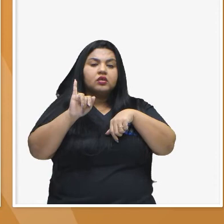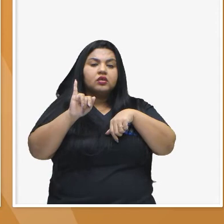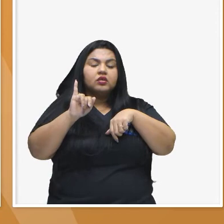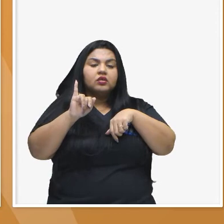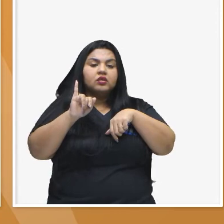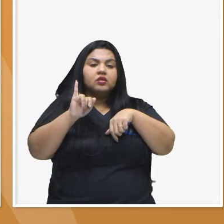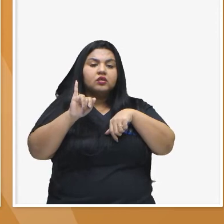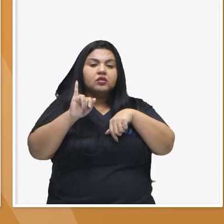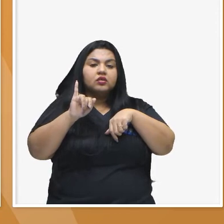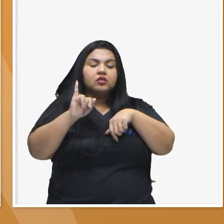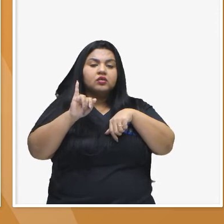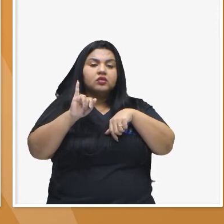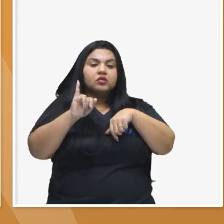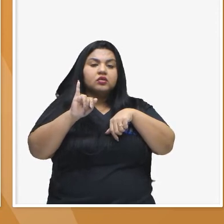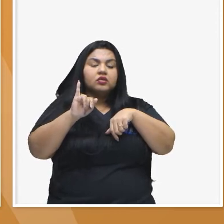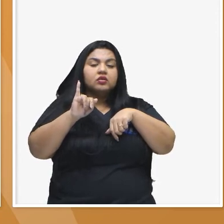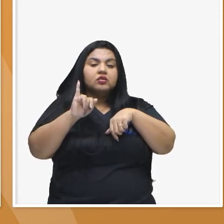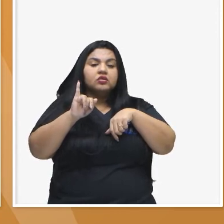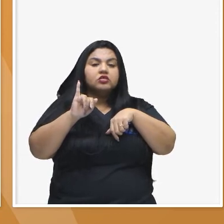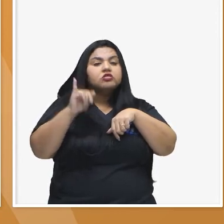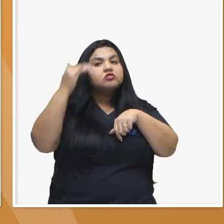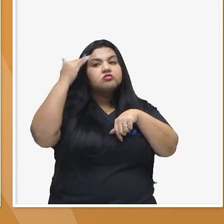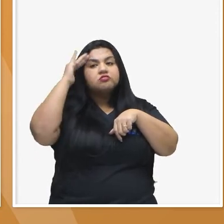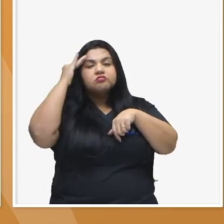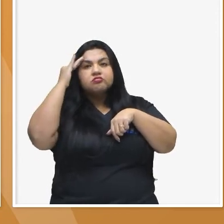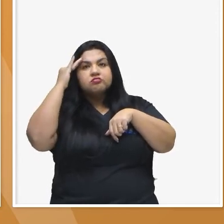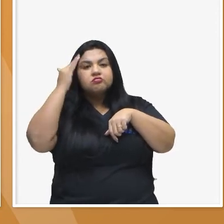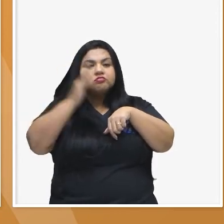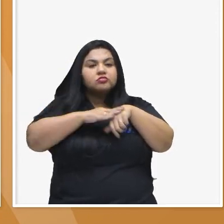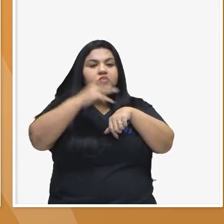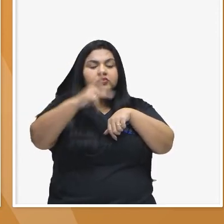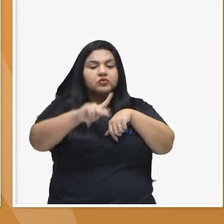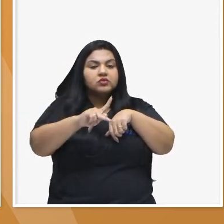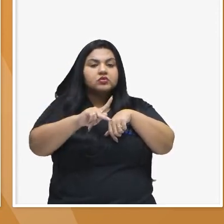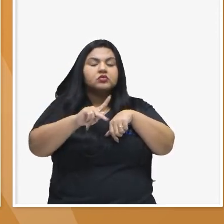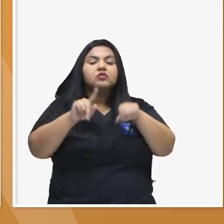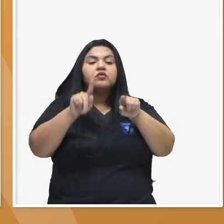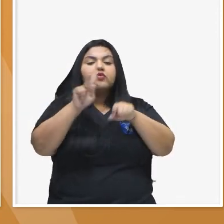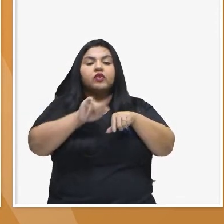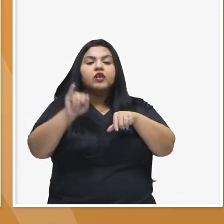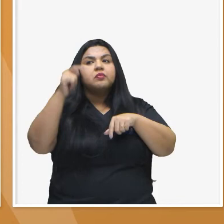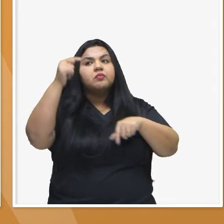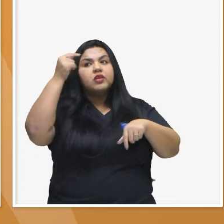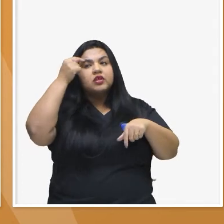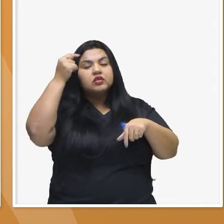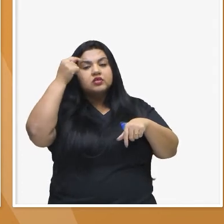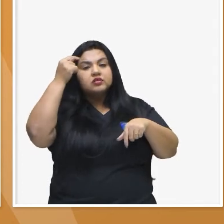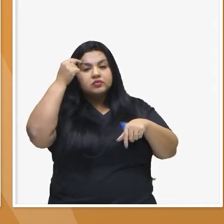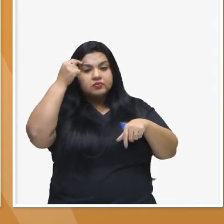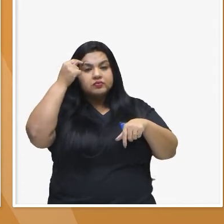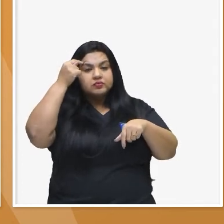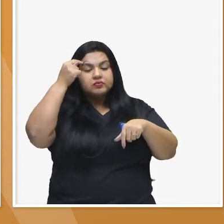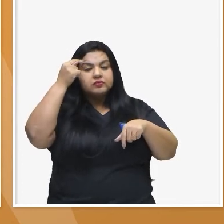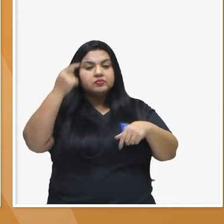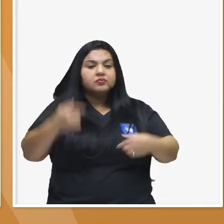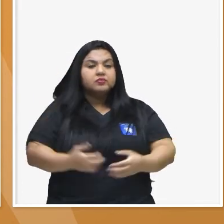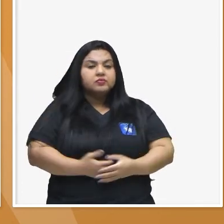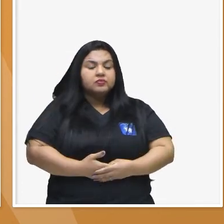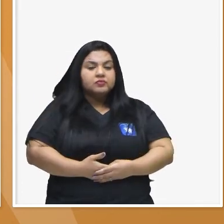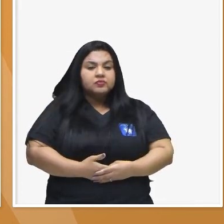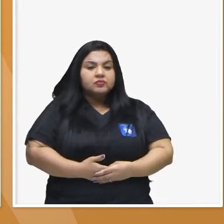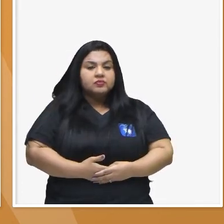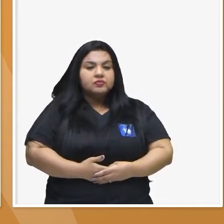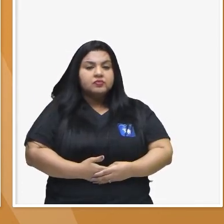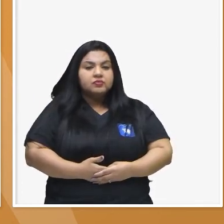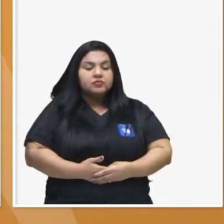das suas experiências, você vai dando interpretações dela. Você vai pensando sobre elas. E